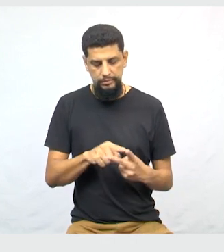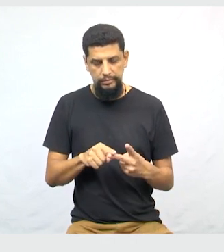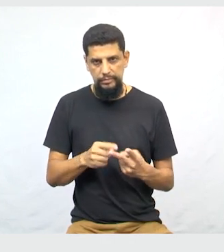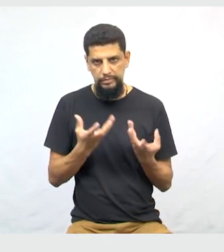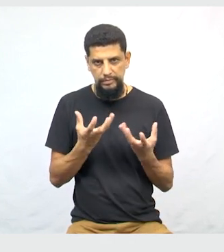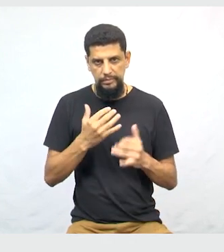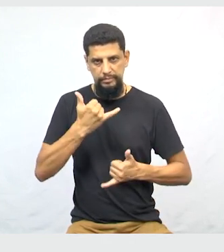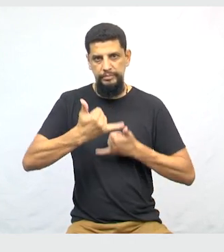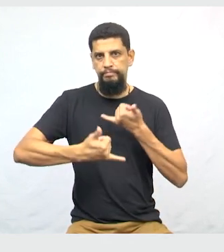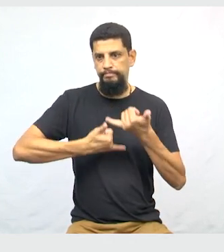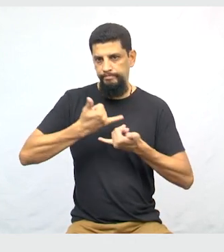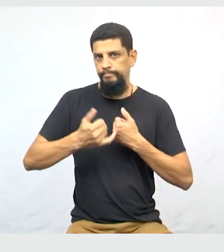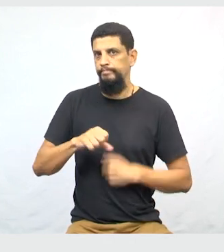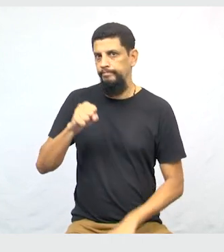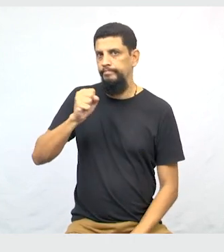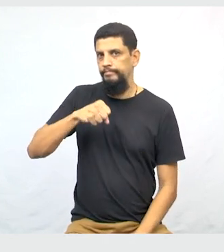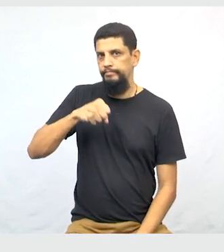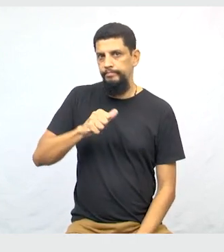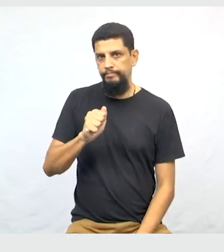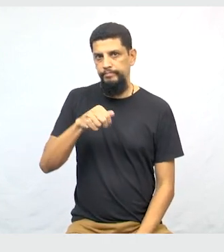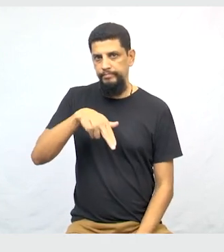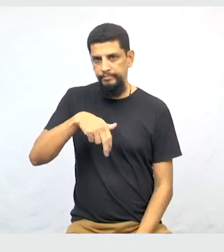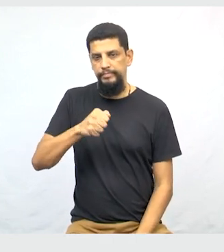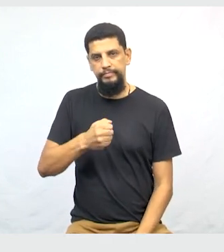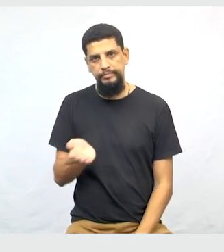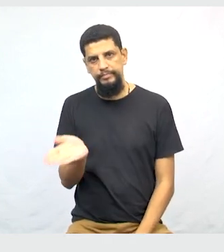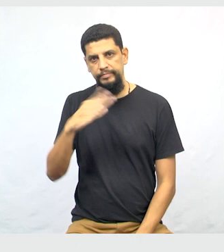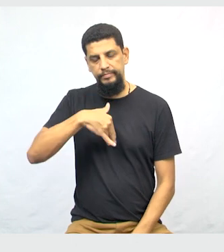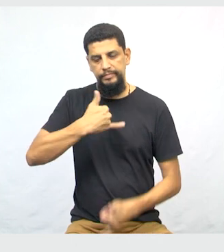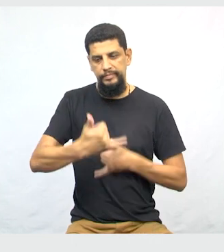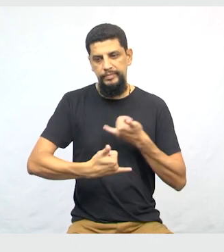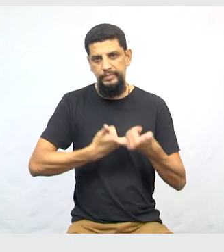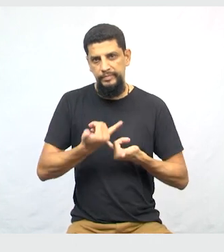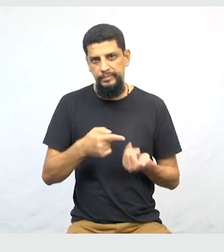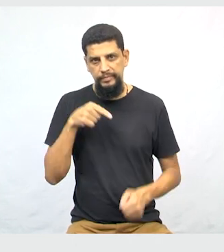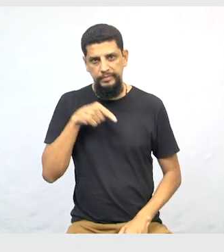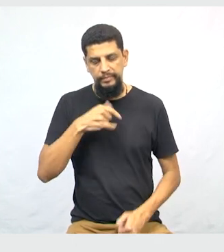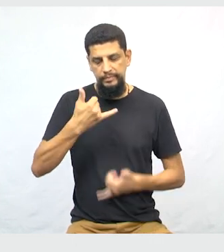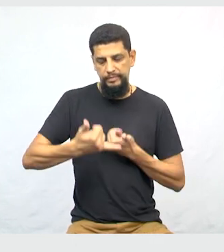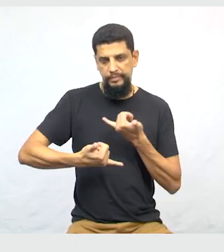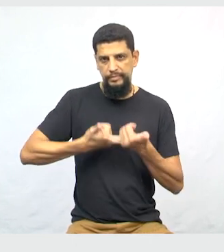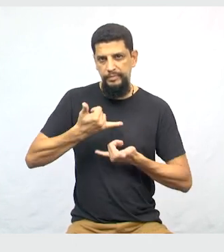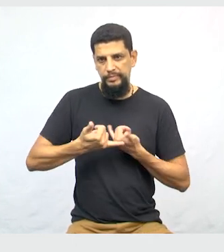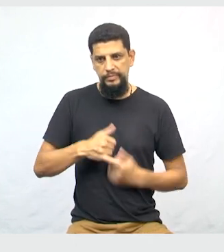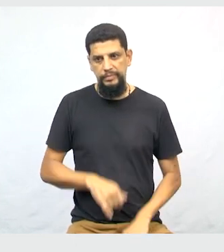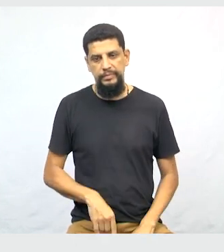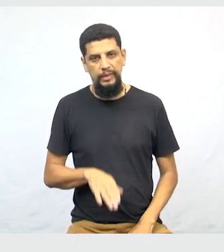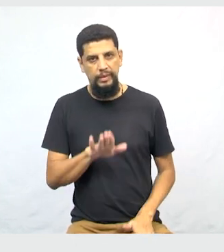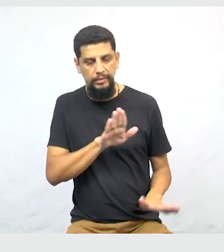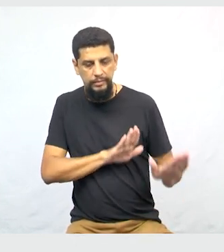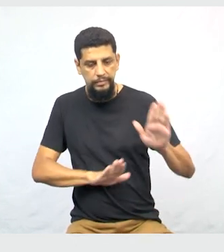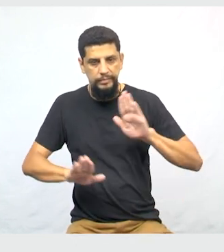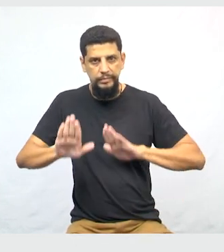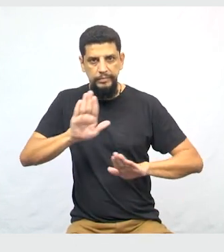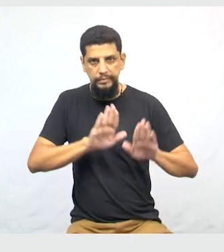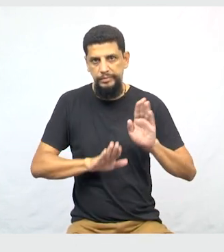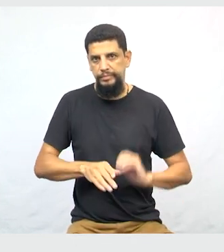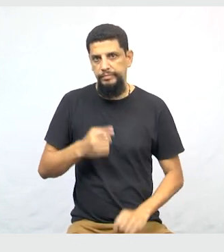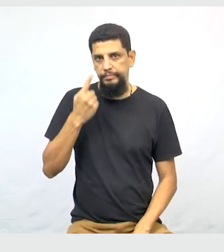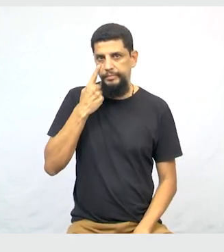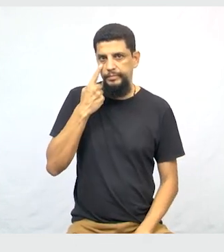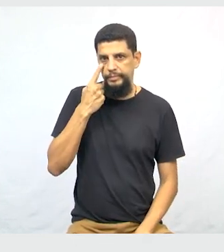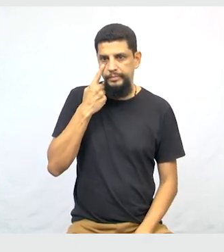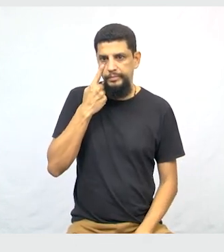Ana vão querer brincar? Sim, a Ana disse, vamos brincar. E para essa brincadeira, eles